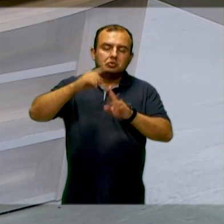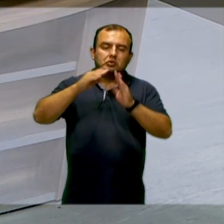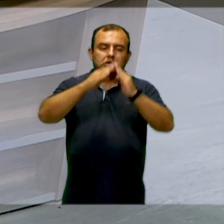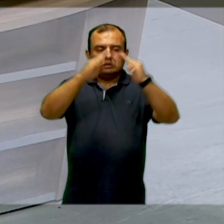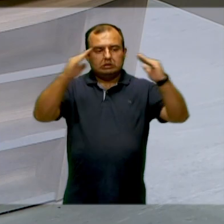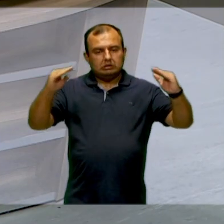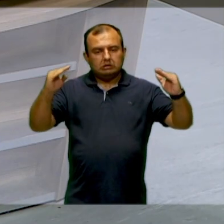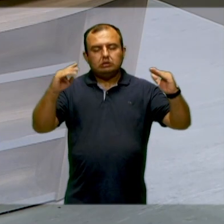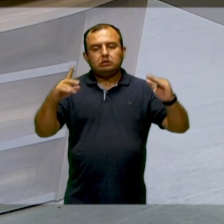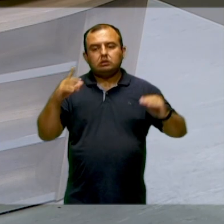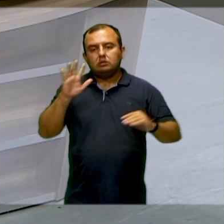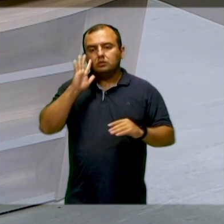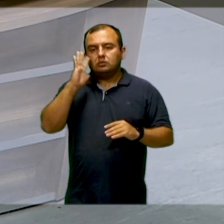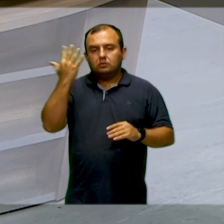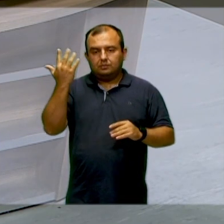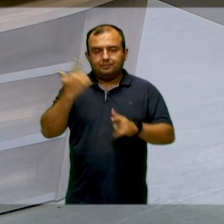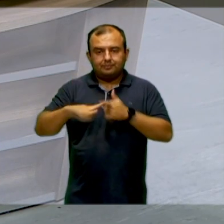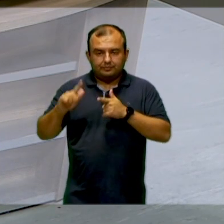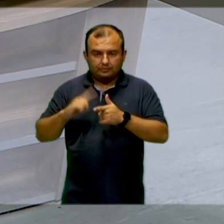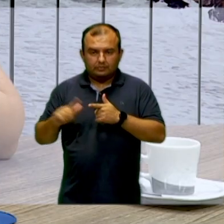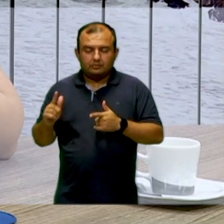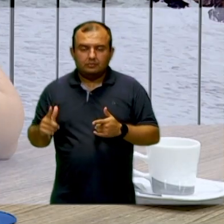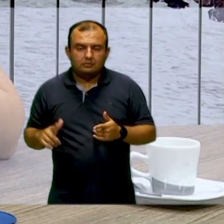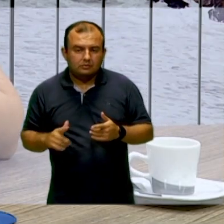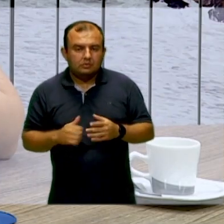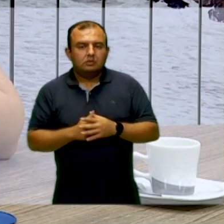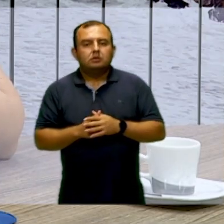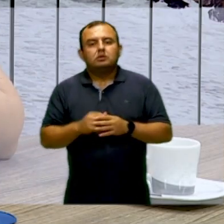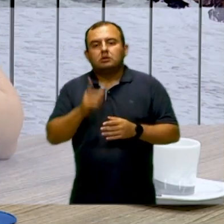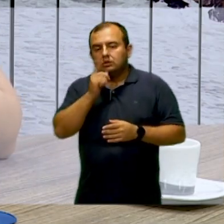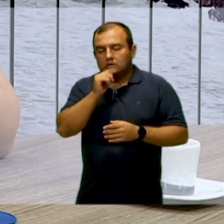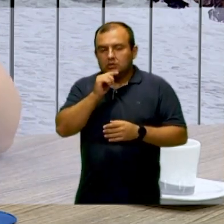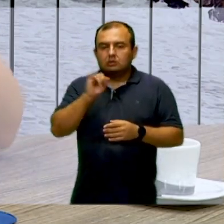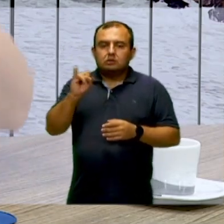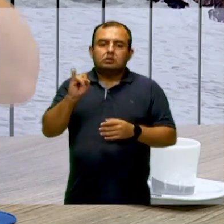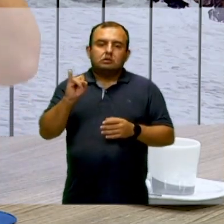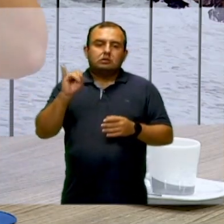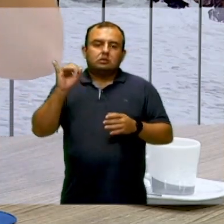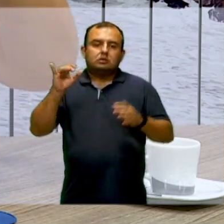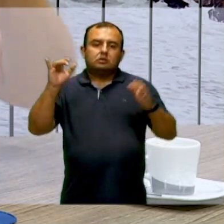exatamente. Né? Então, eu resolveria o problema também da água no museu se eu